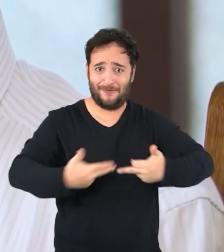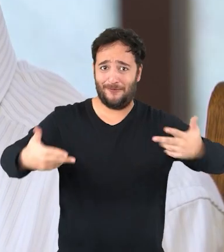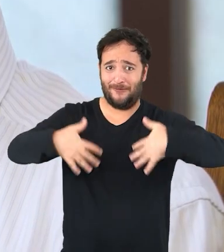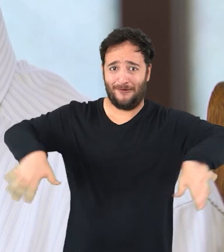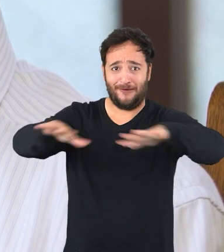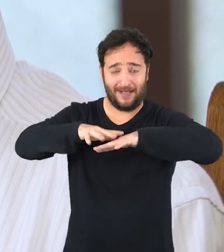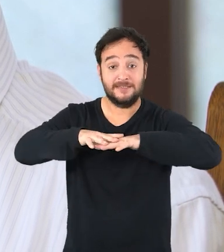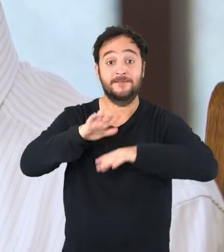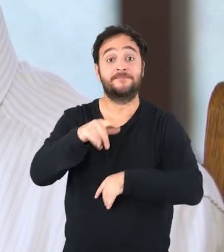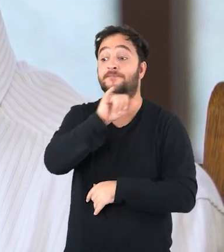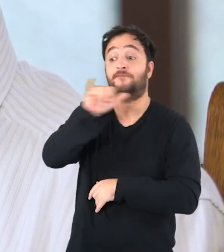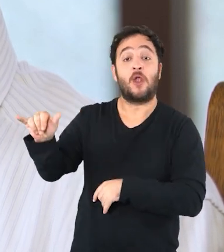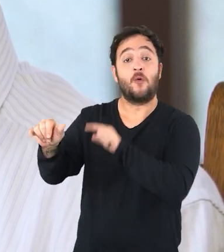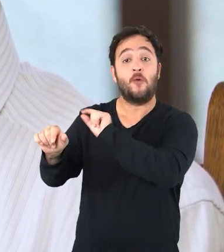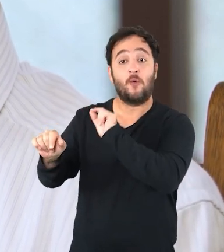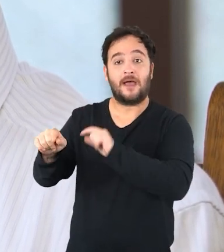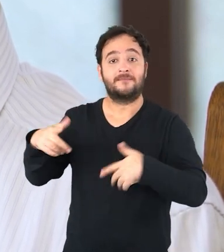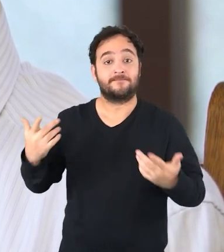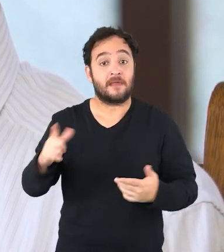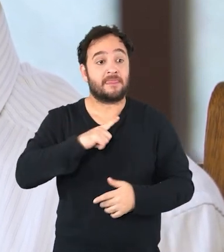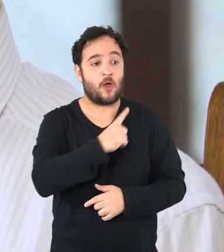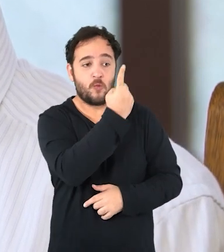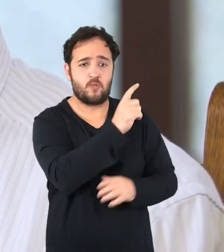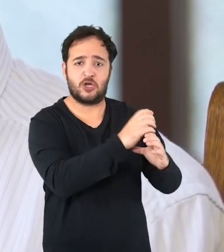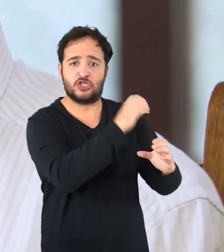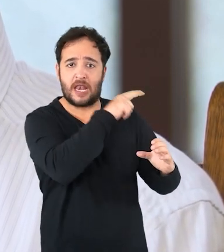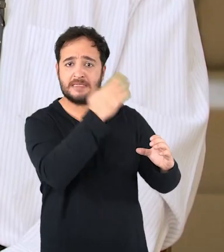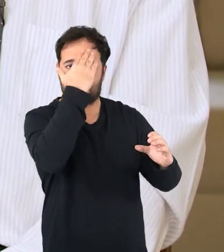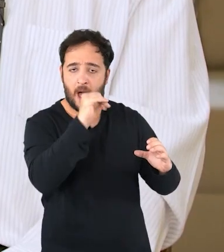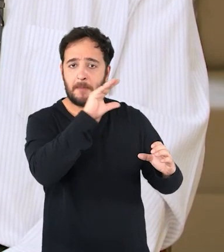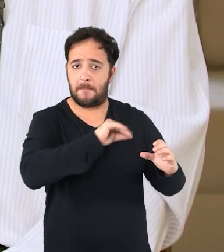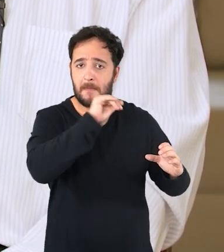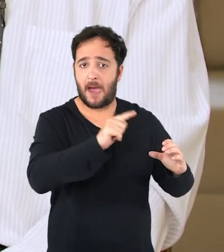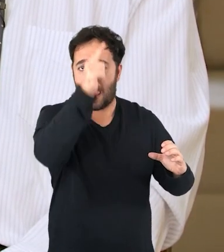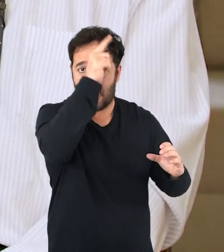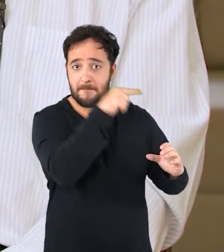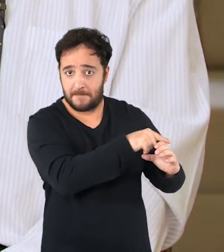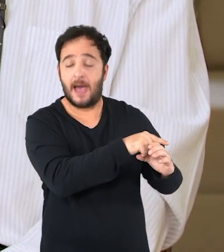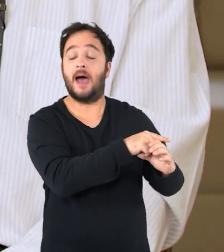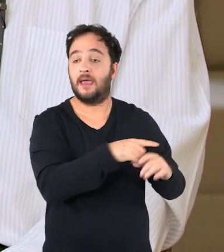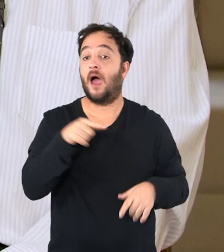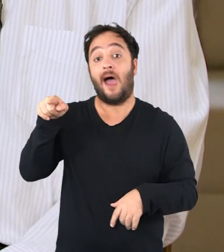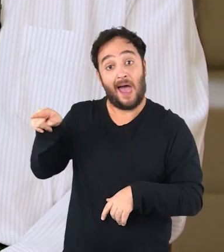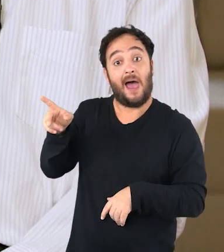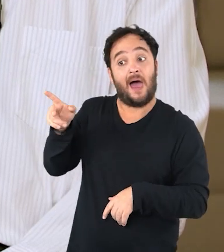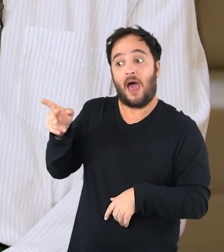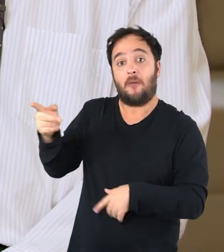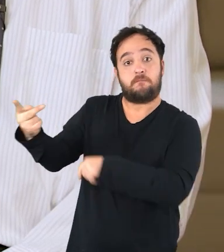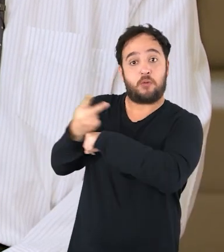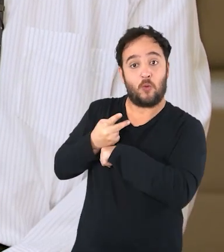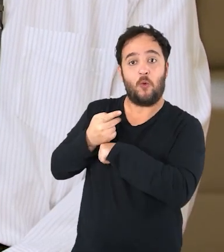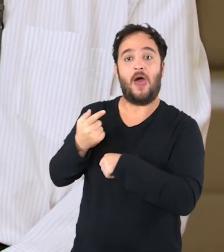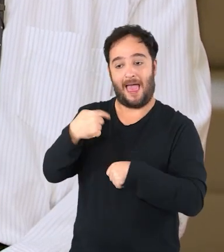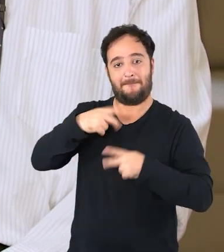Deus. Falaram para ele que tinha um engenheiro que falava alemão lá, né? Que era eu. Aí o Henrique me explicou que ele veio lá